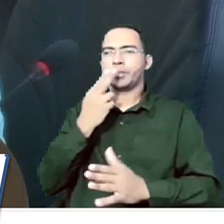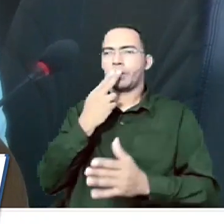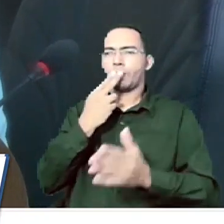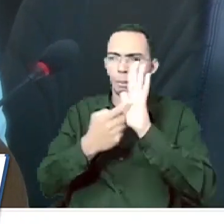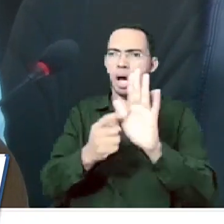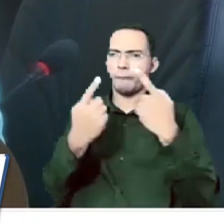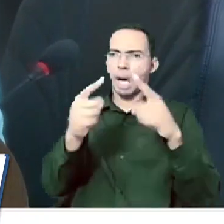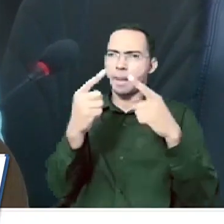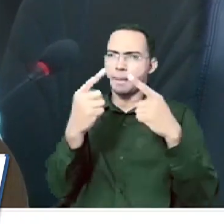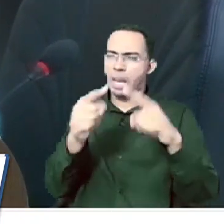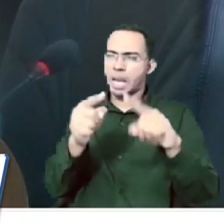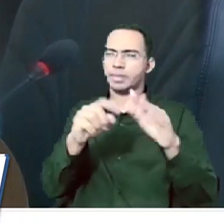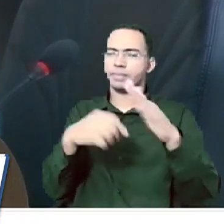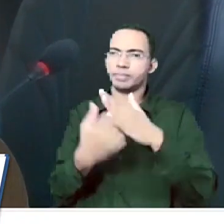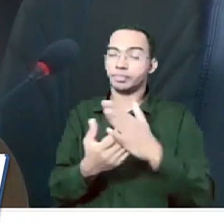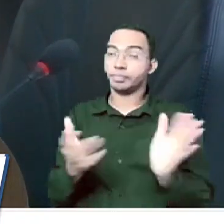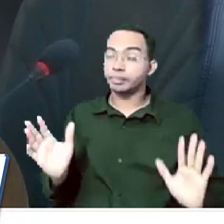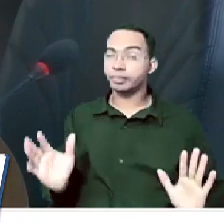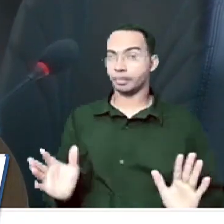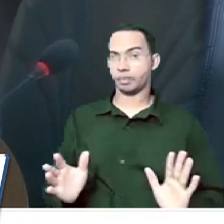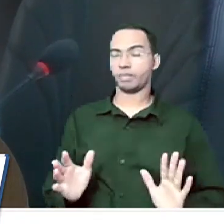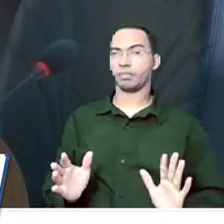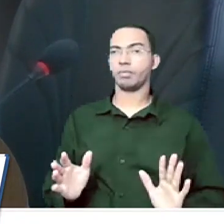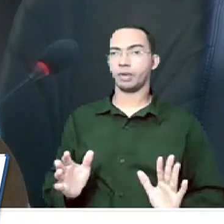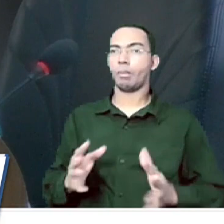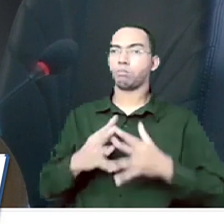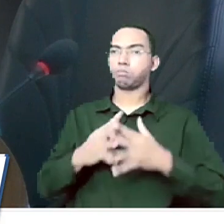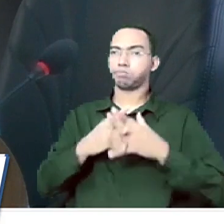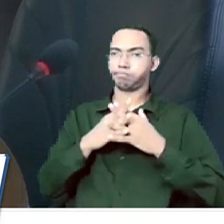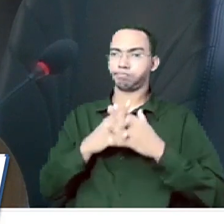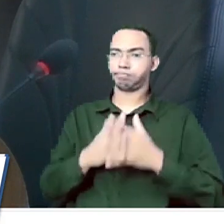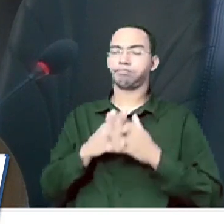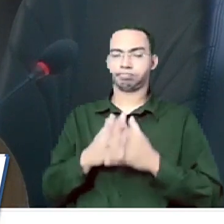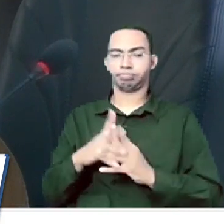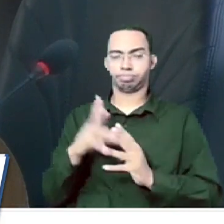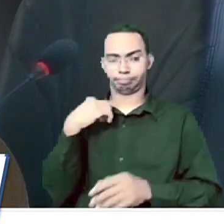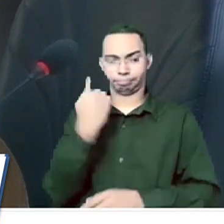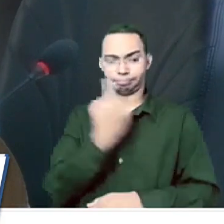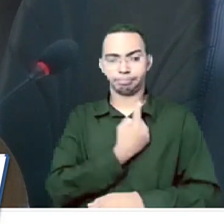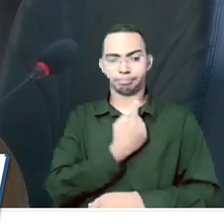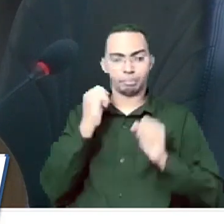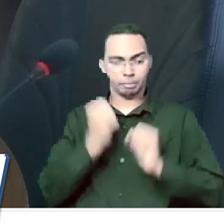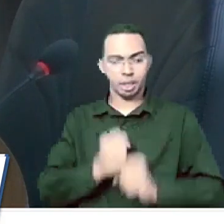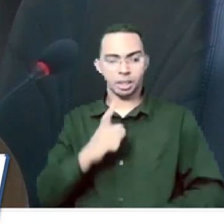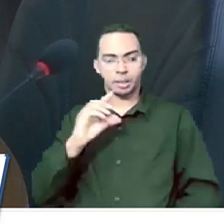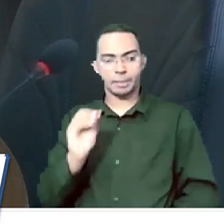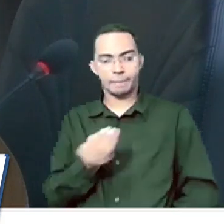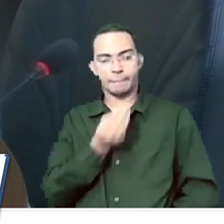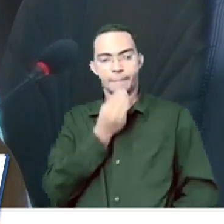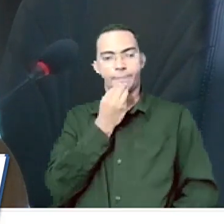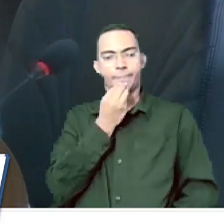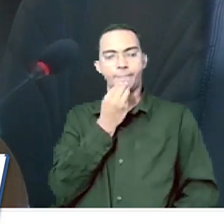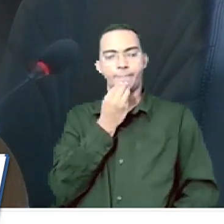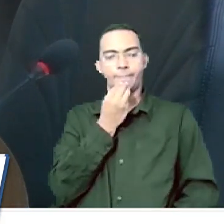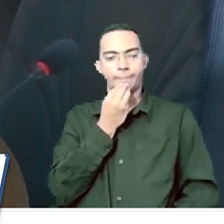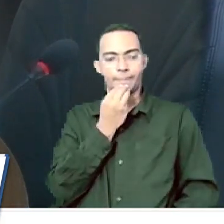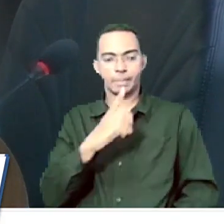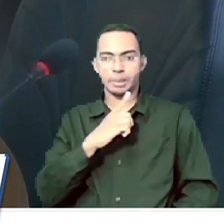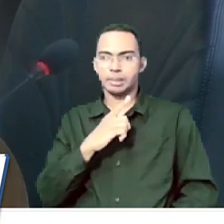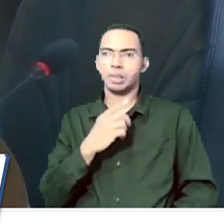empresa. Então, é complicado quando nós podemos ter a oportunidade de ter um certame, de ter